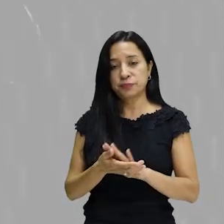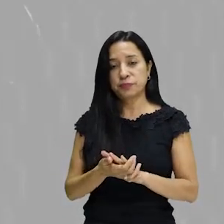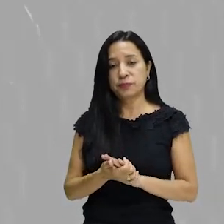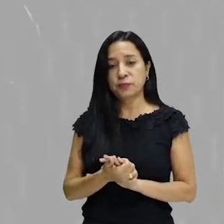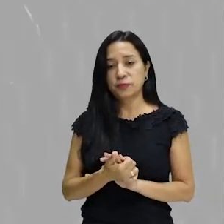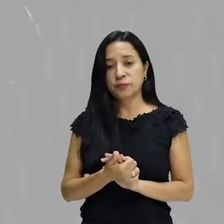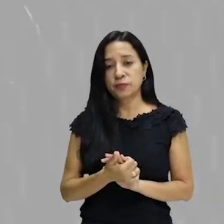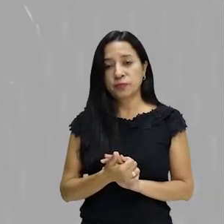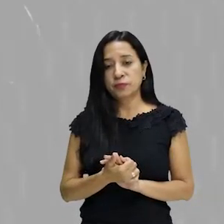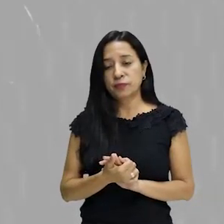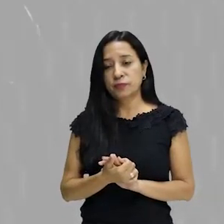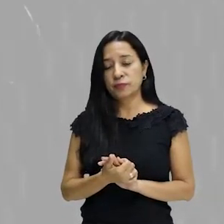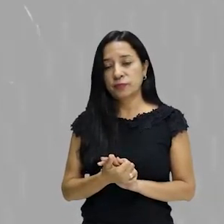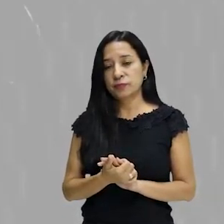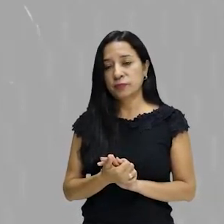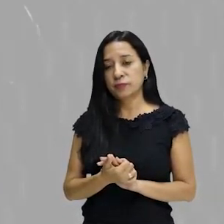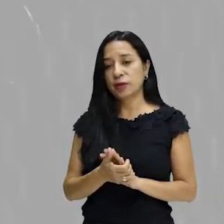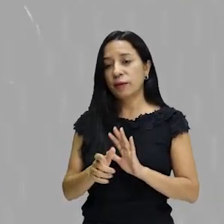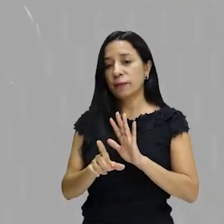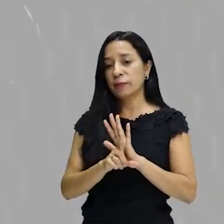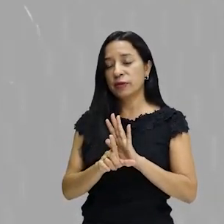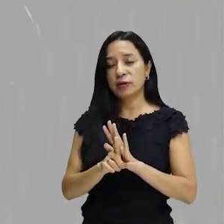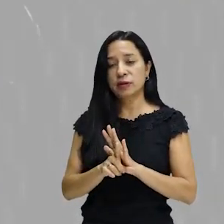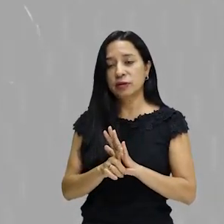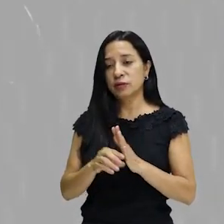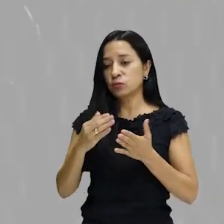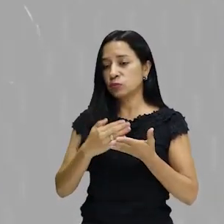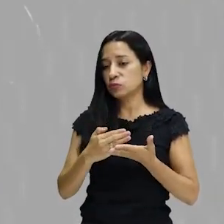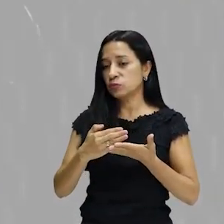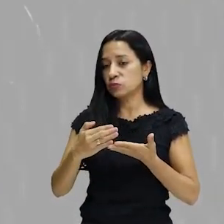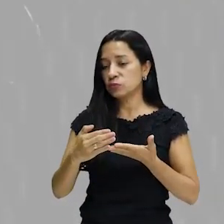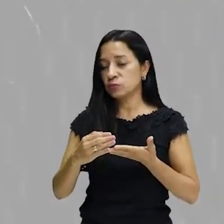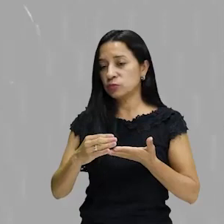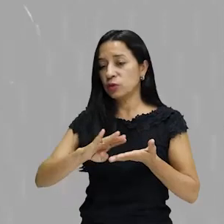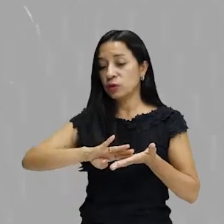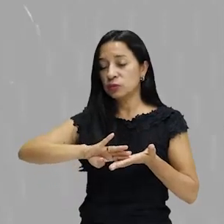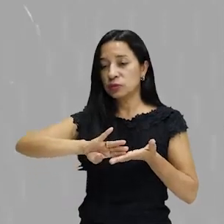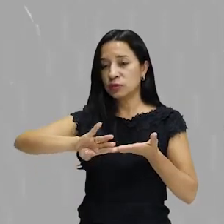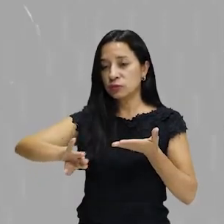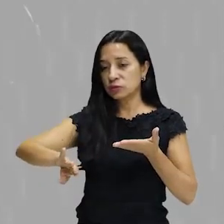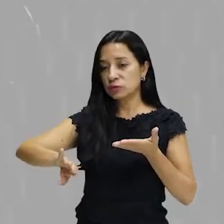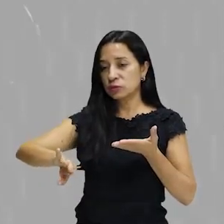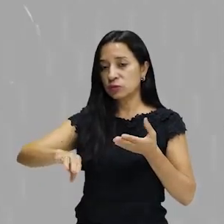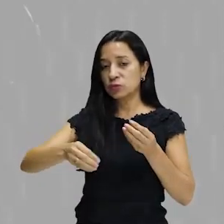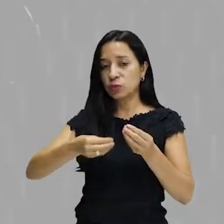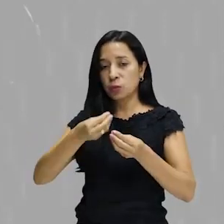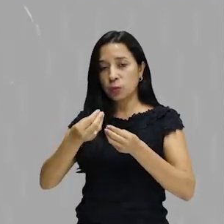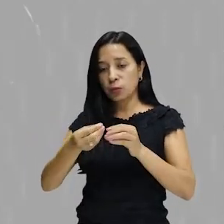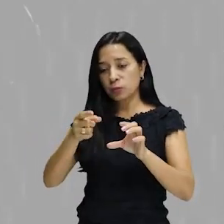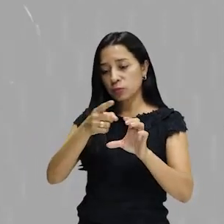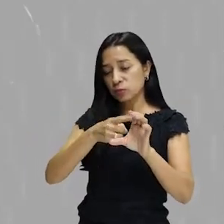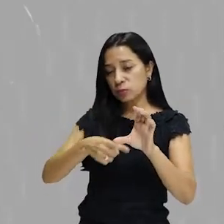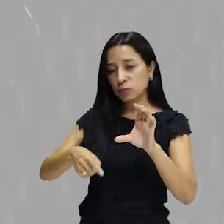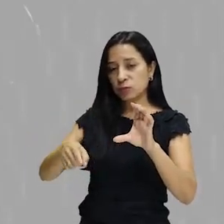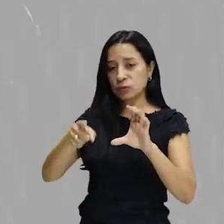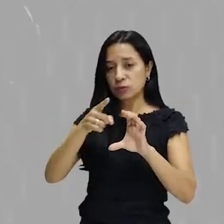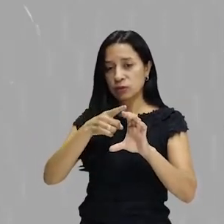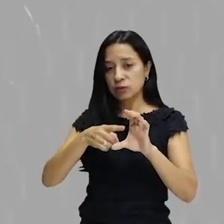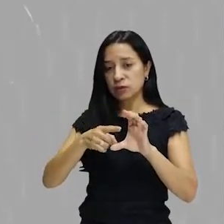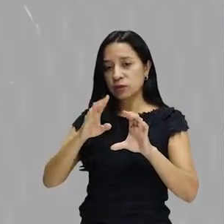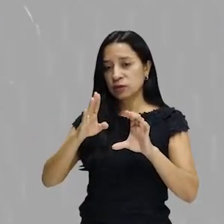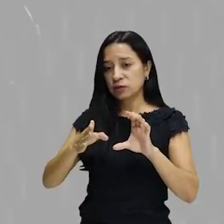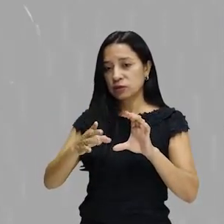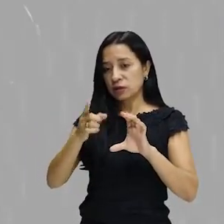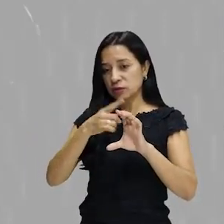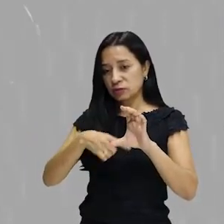Kepler? A primeira lei de Kepler não exclui a possibilidade de trajetórias circulares, já que a circunferência é